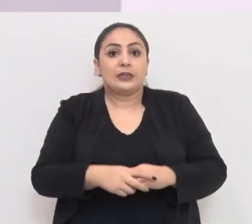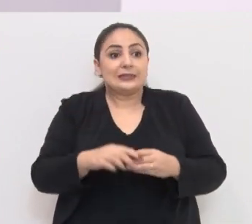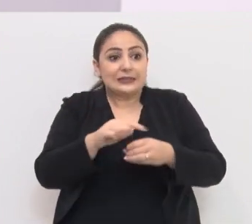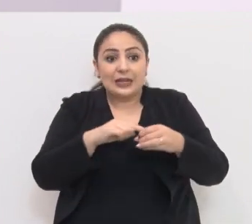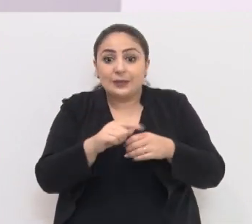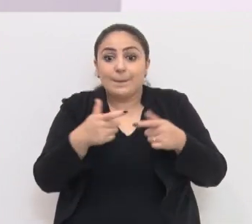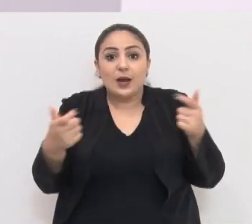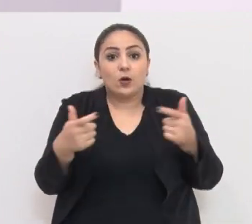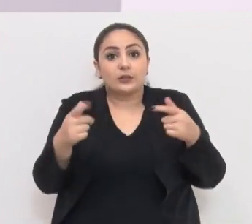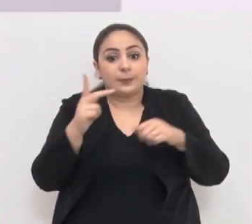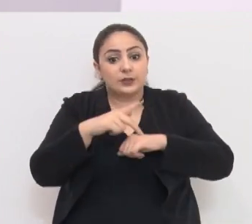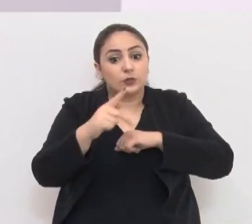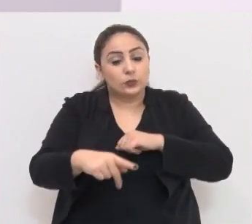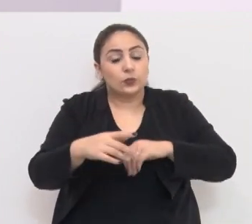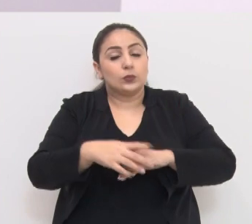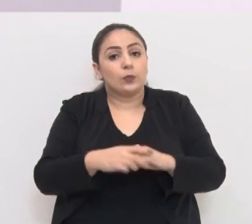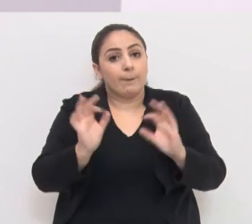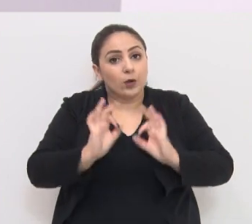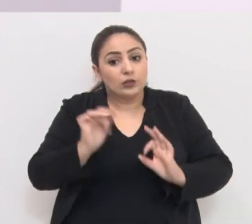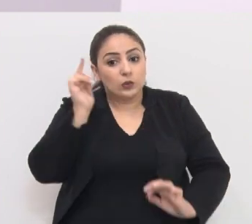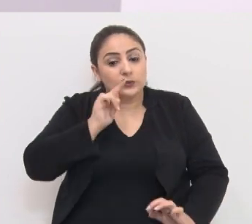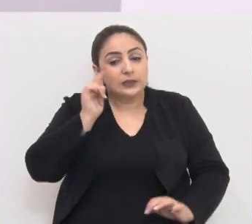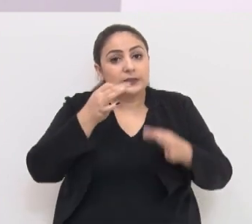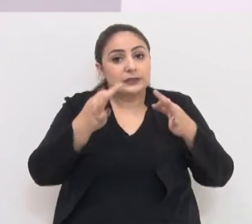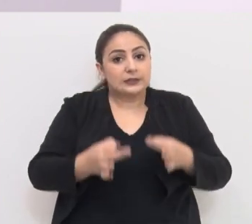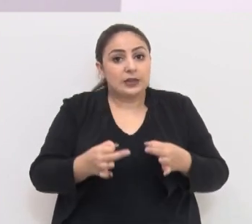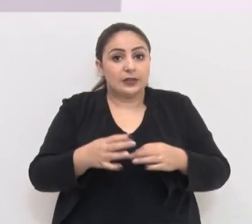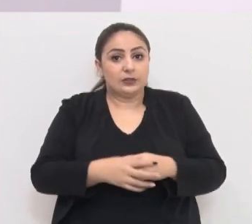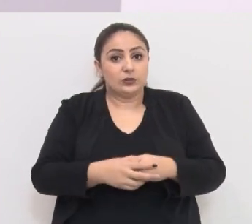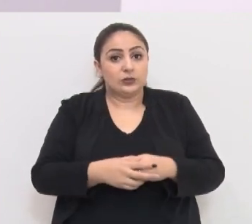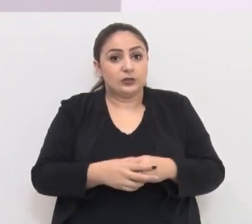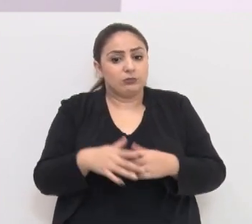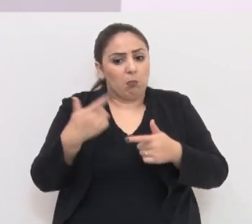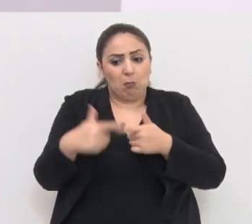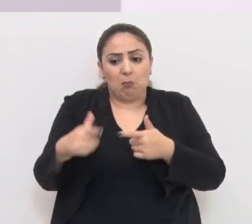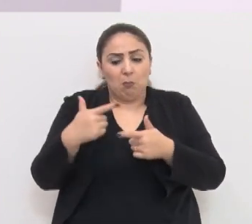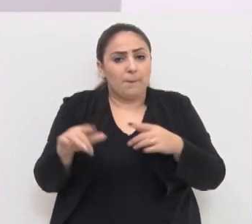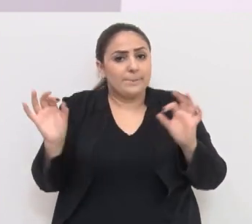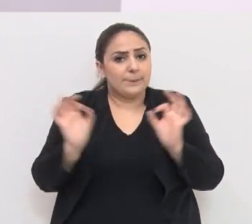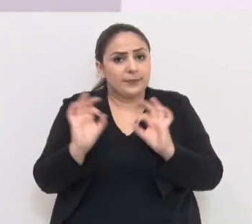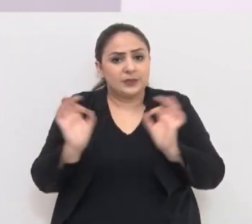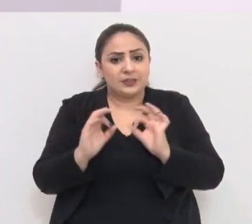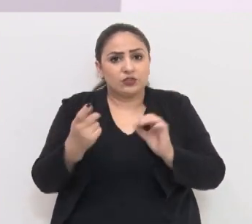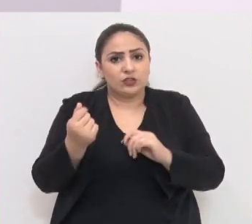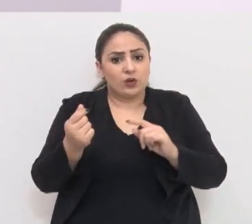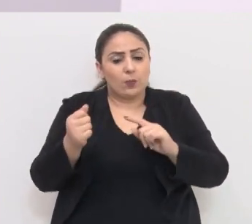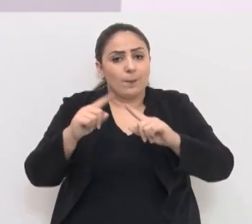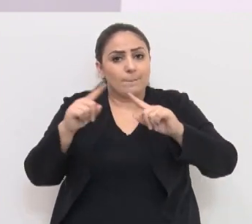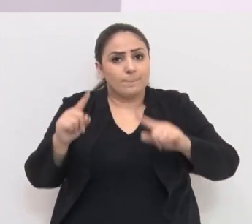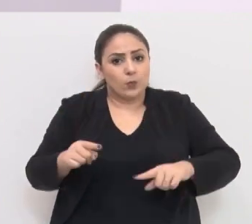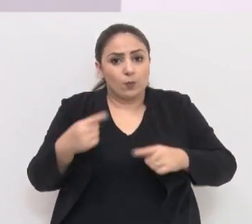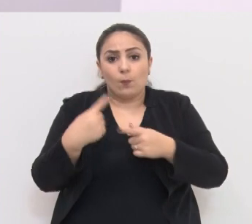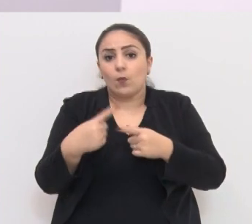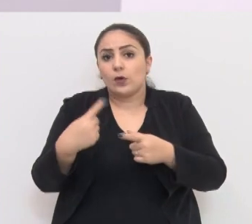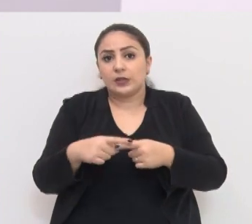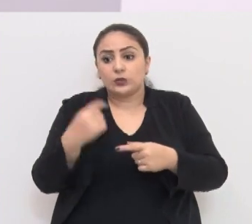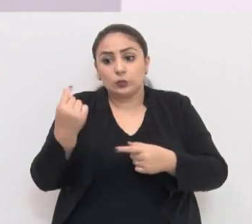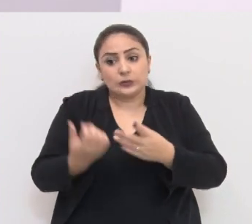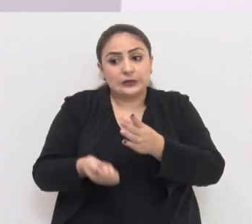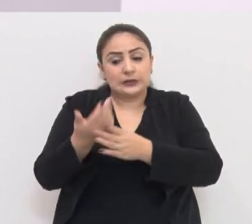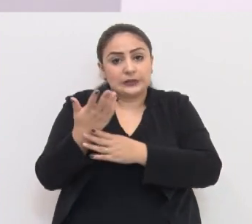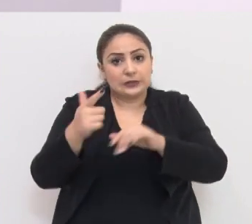Fundo, de cidades maiores, e é um projeto que deu certo, é um projeto que não lesa os cofres públicos. Por quê? Porque